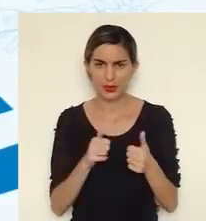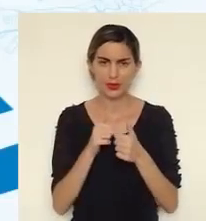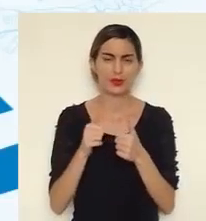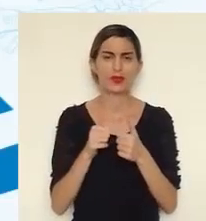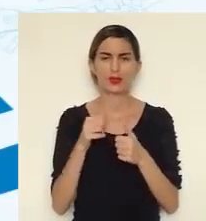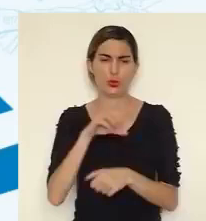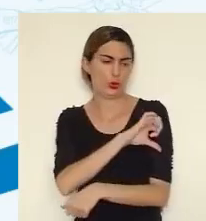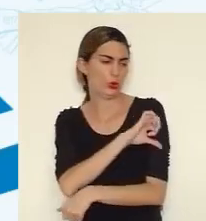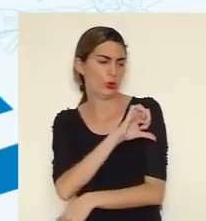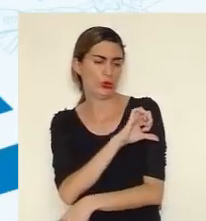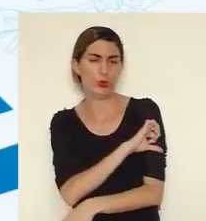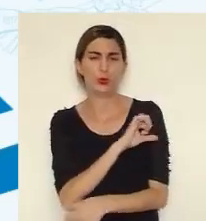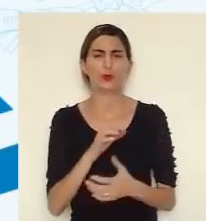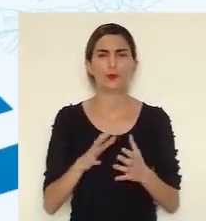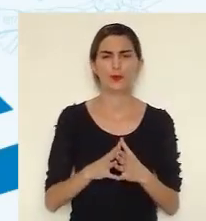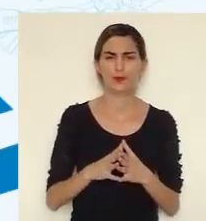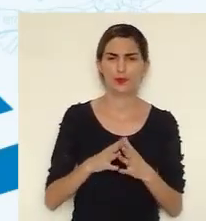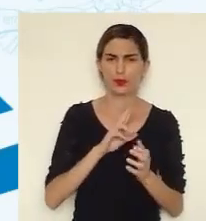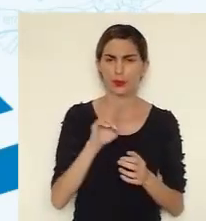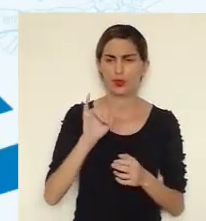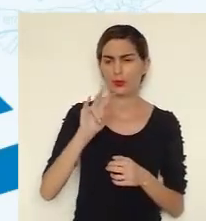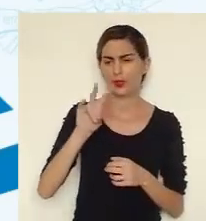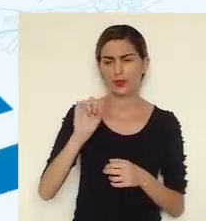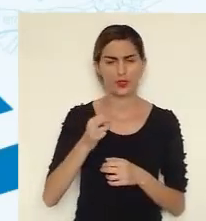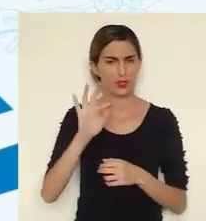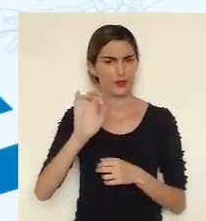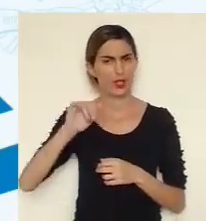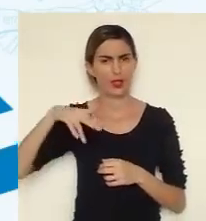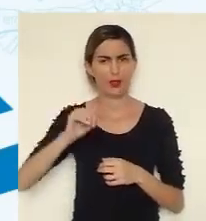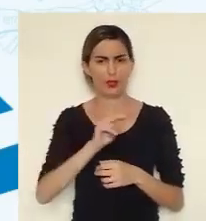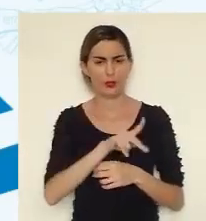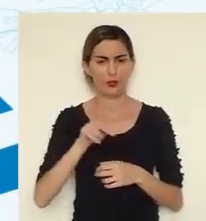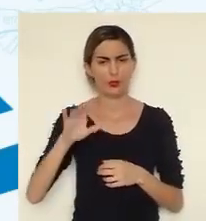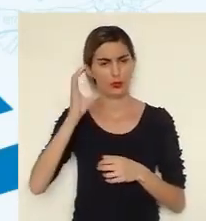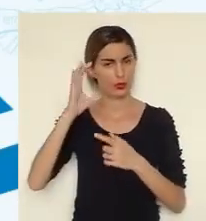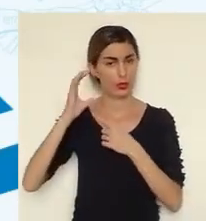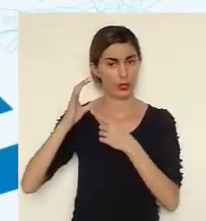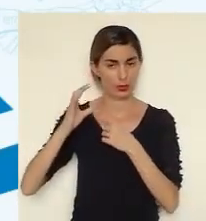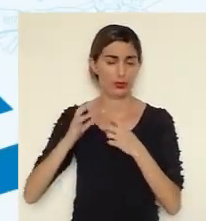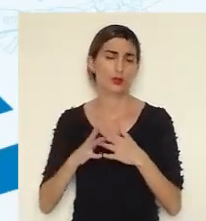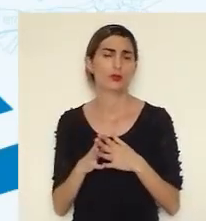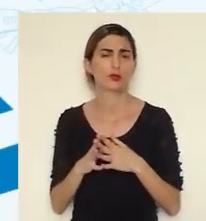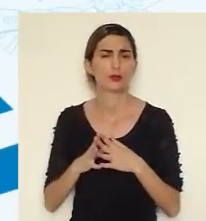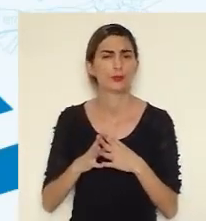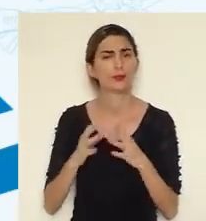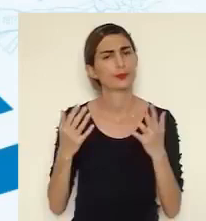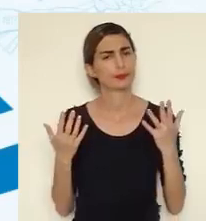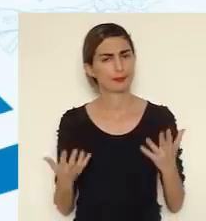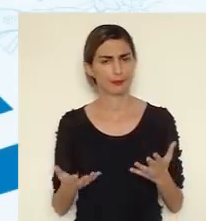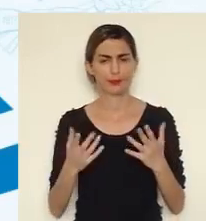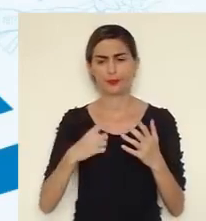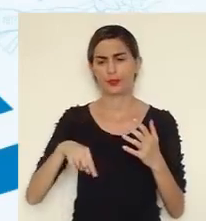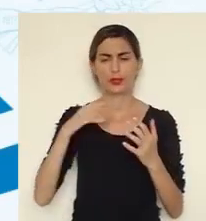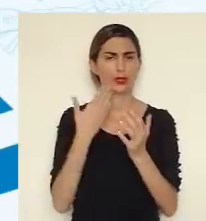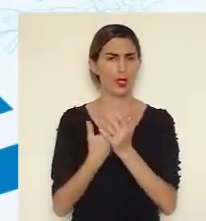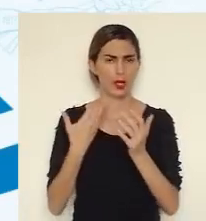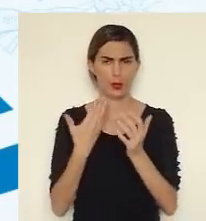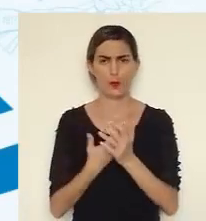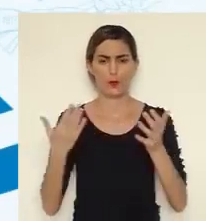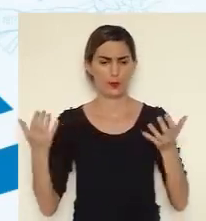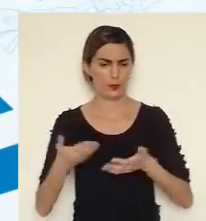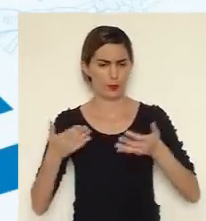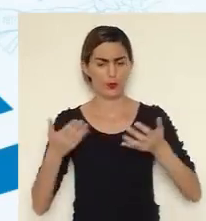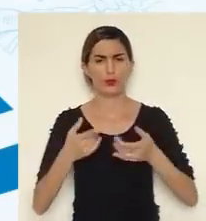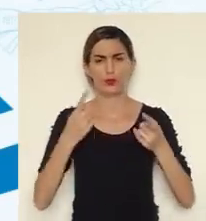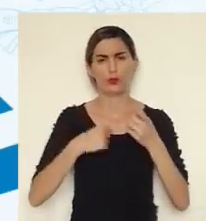Olá pessoal do nono ano, meu nome é Ibis Fernando, eu sou professor de ciências e nesta aula